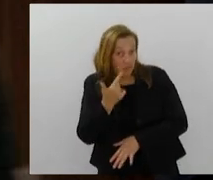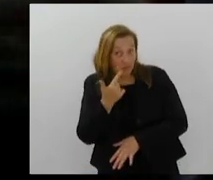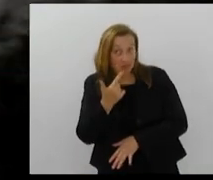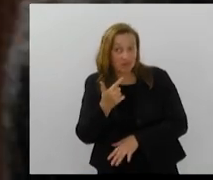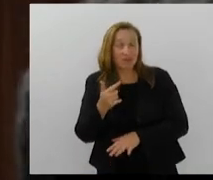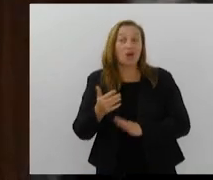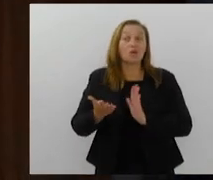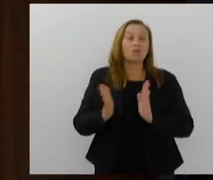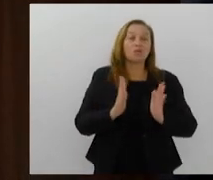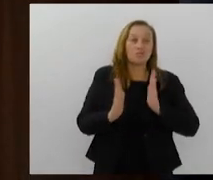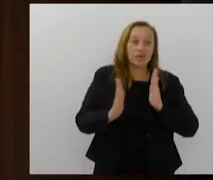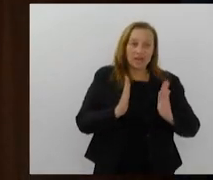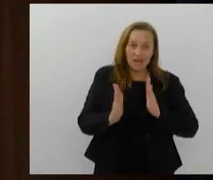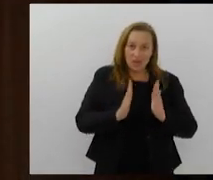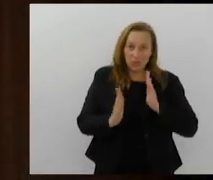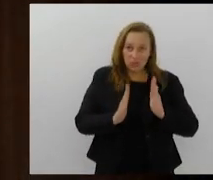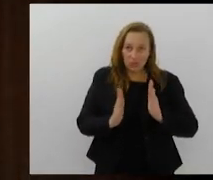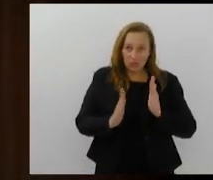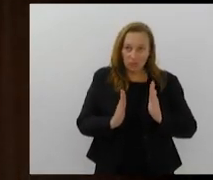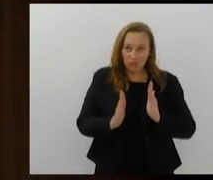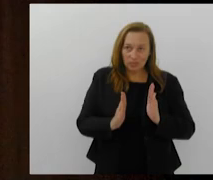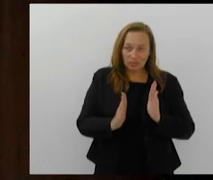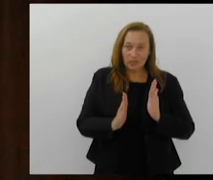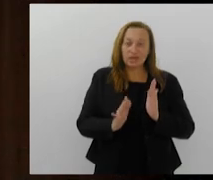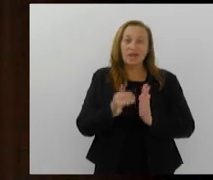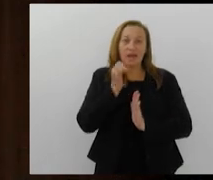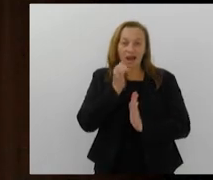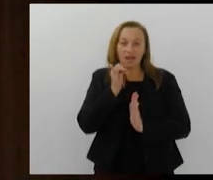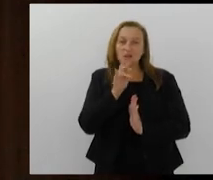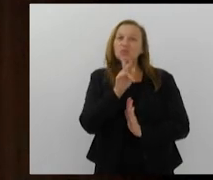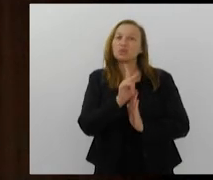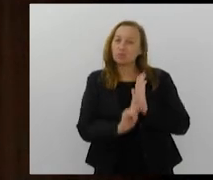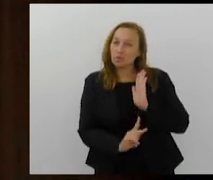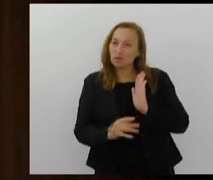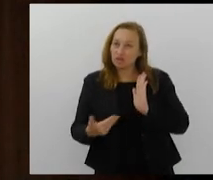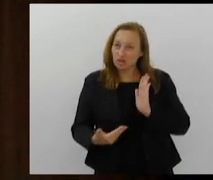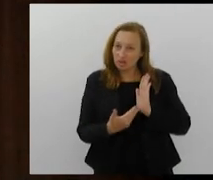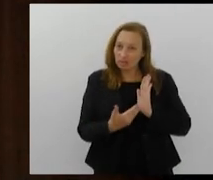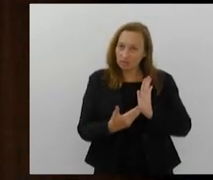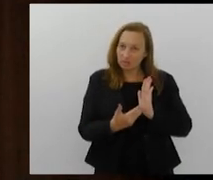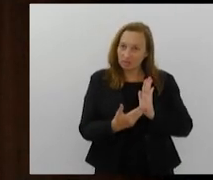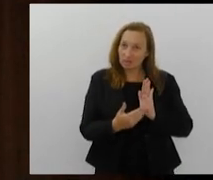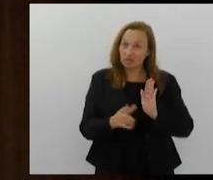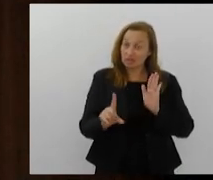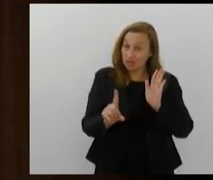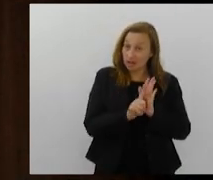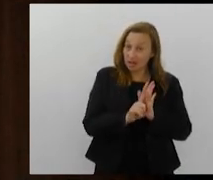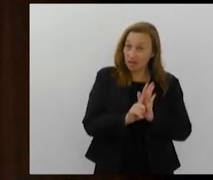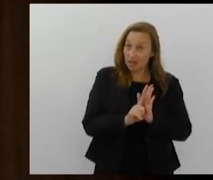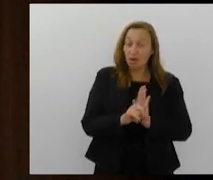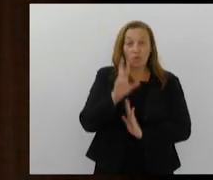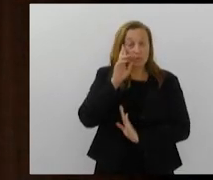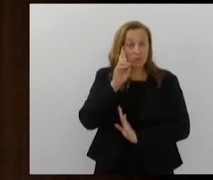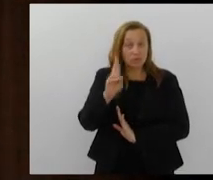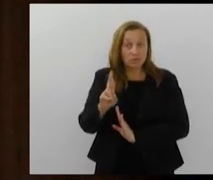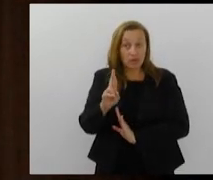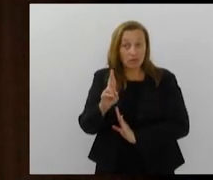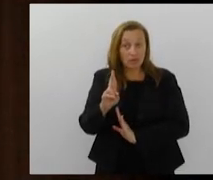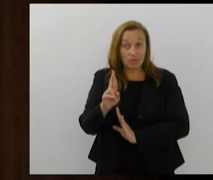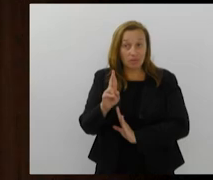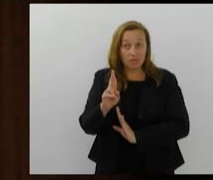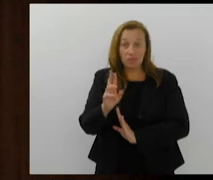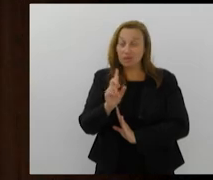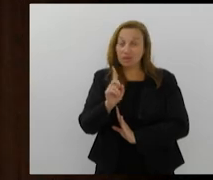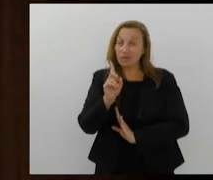Na época que Vossa Excelência relatou e fez as emendas ampliando esse projeto, Vossa Excelência ainda não era o presidente da